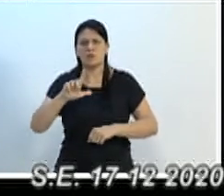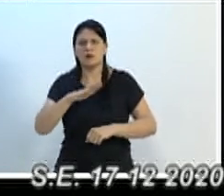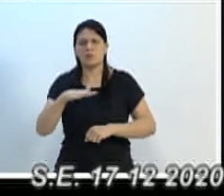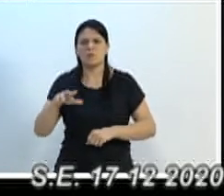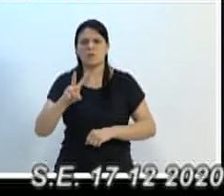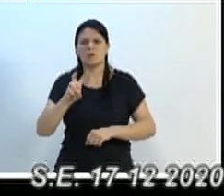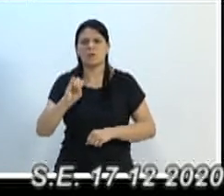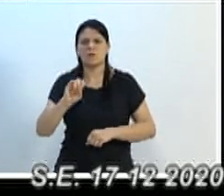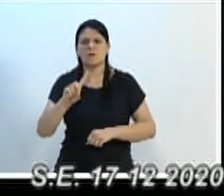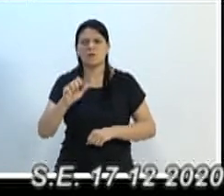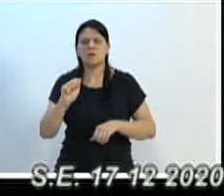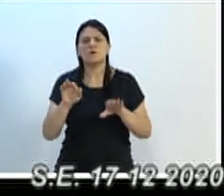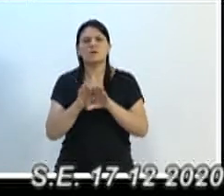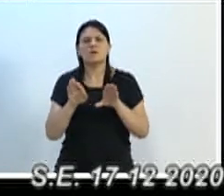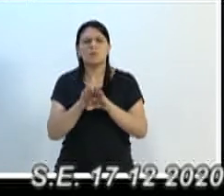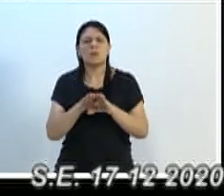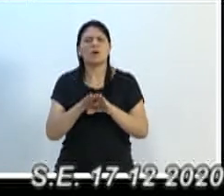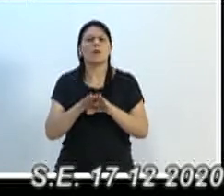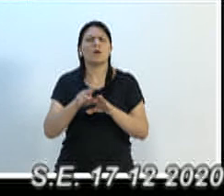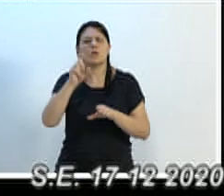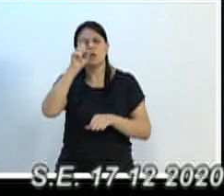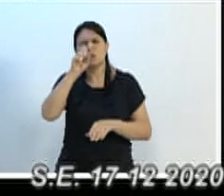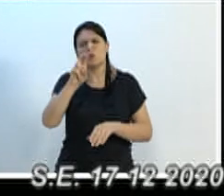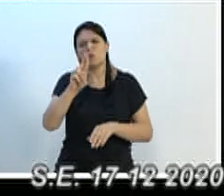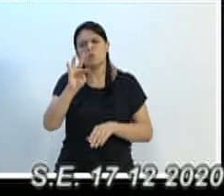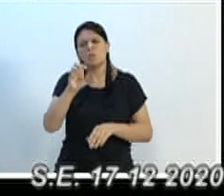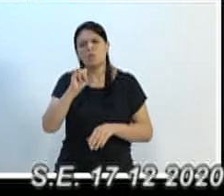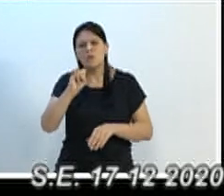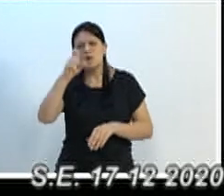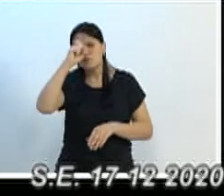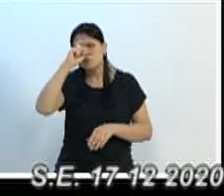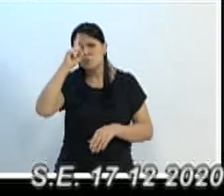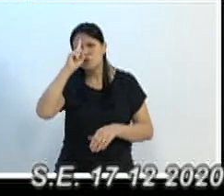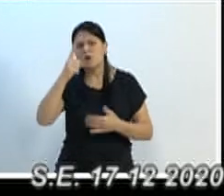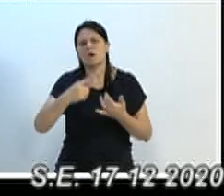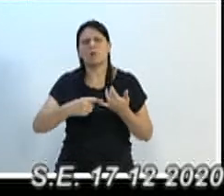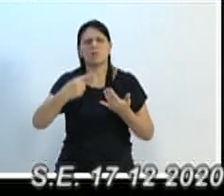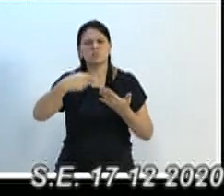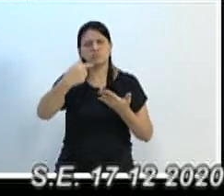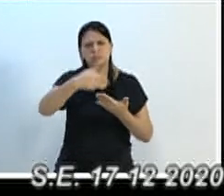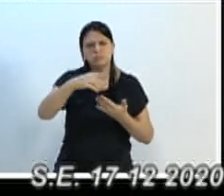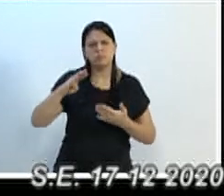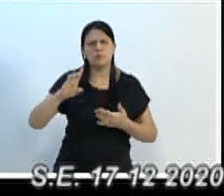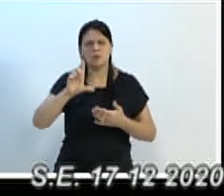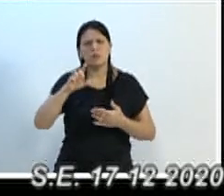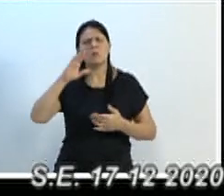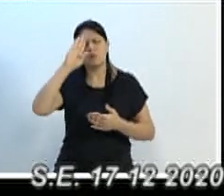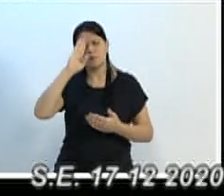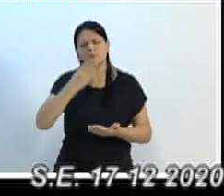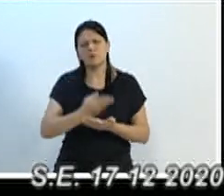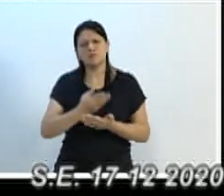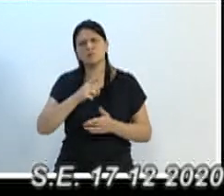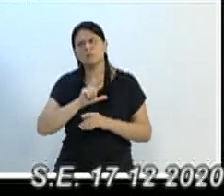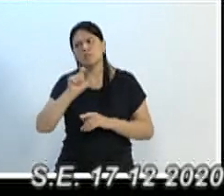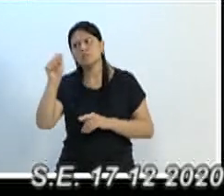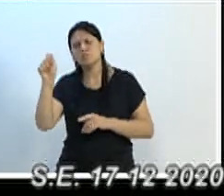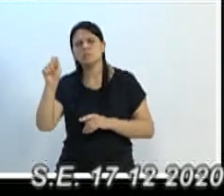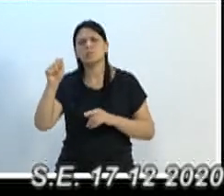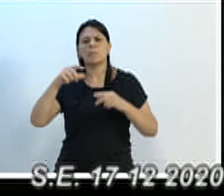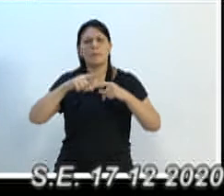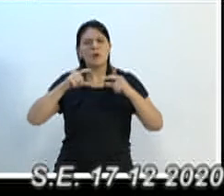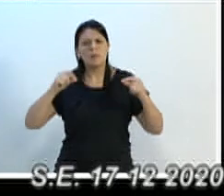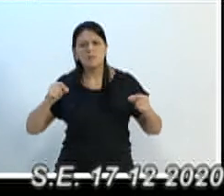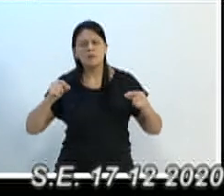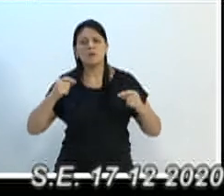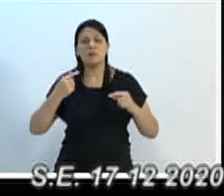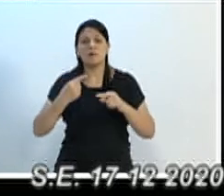UTI, convênios, mais recursos para o Blumenau. Eu acredito que a saída minha a Brasília vai trazer em torno do Blumenau mais de 3 milhões e meio de